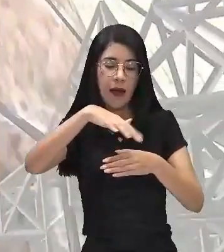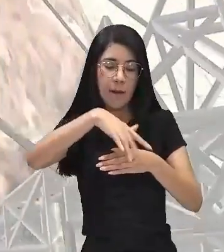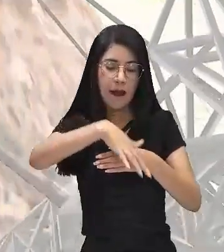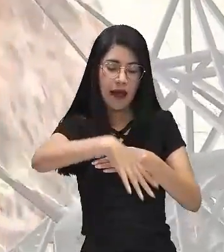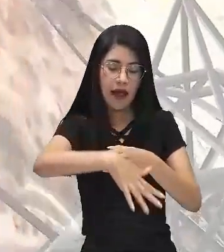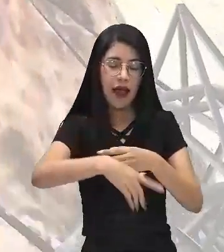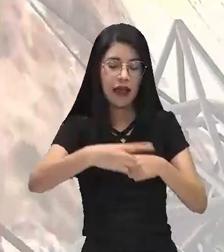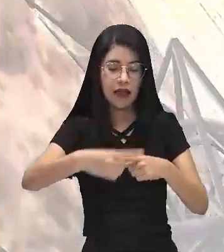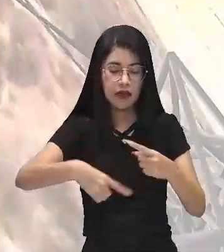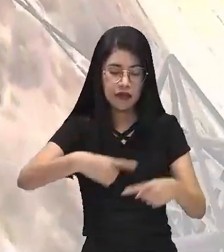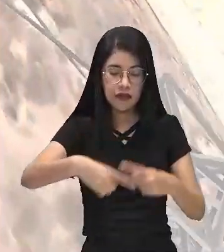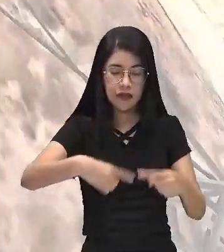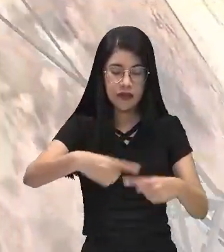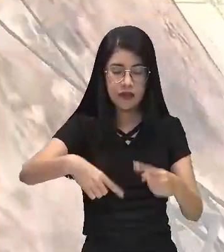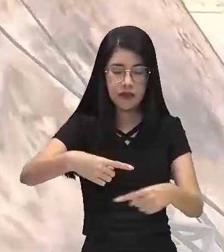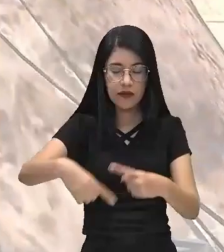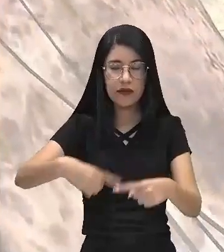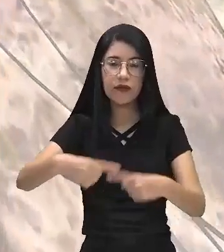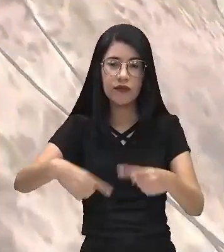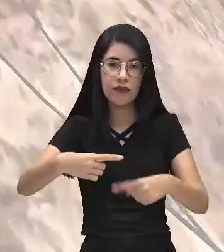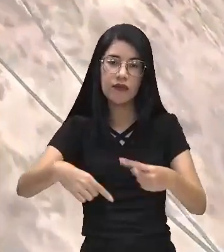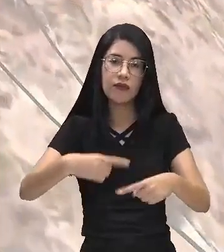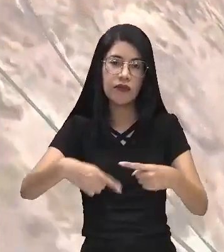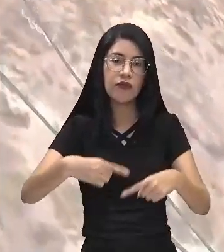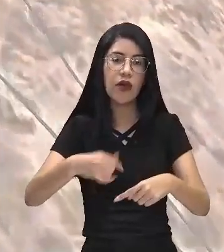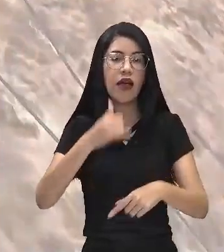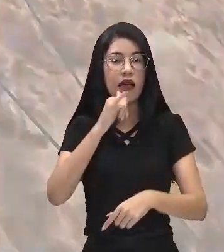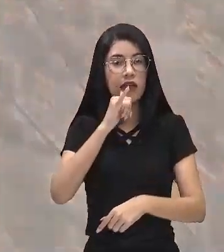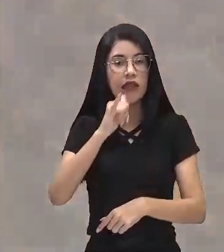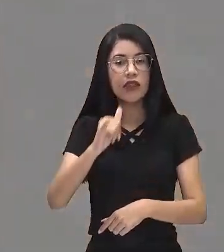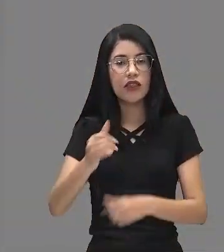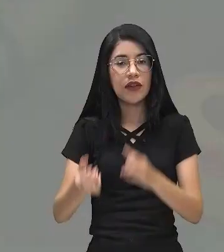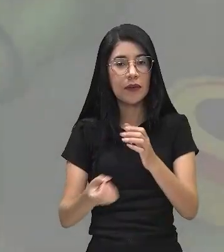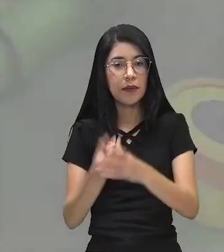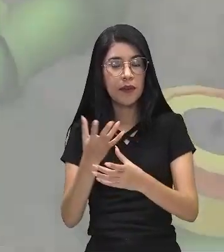a turbina, que vai gerar uma energia elétrica,